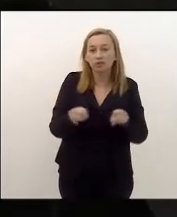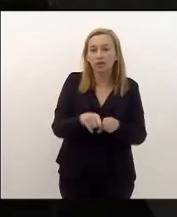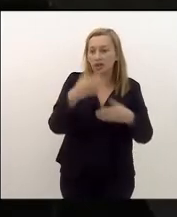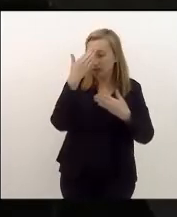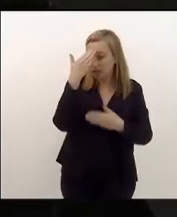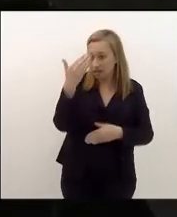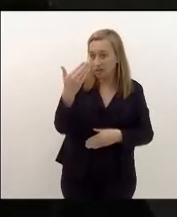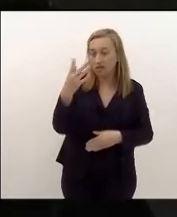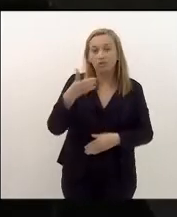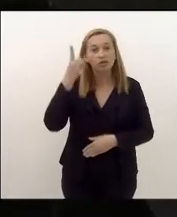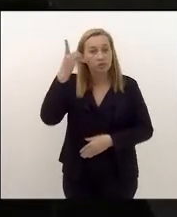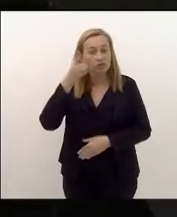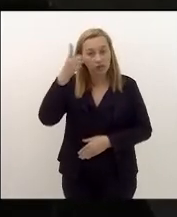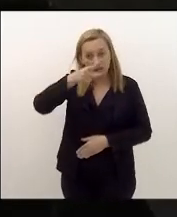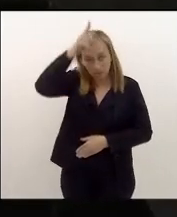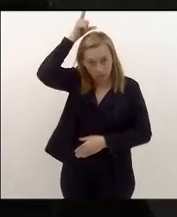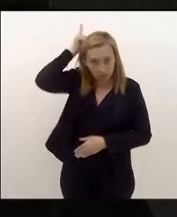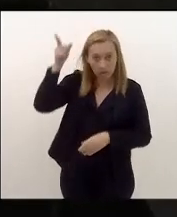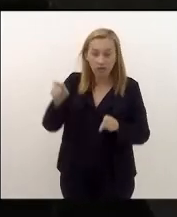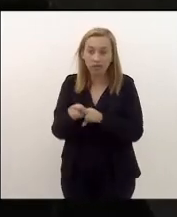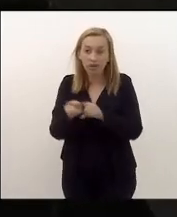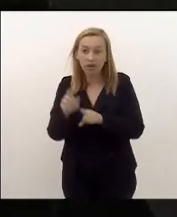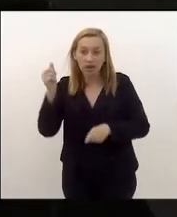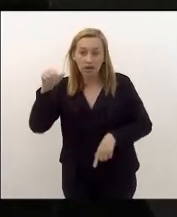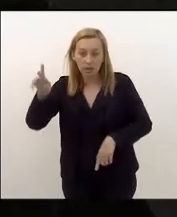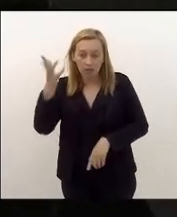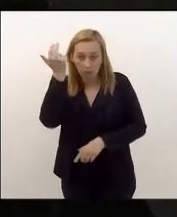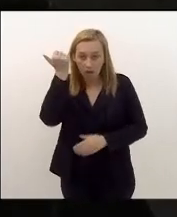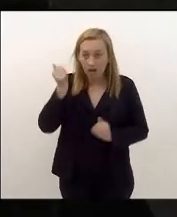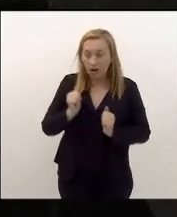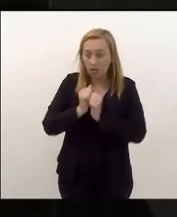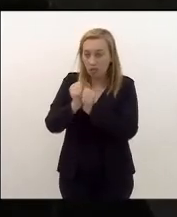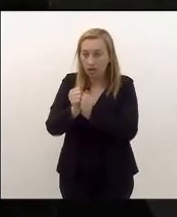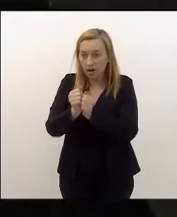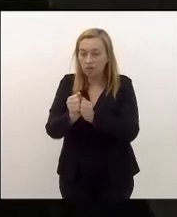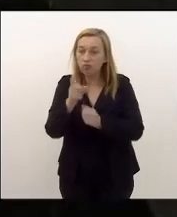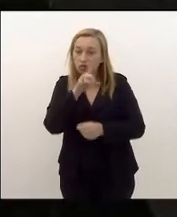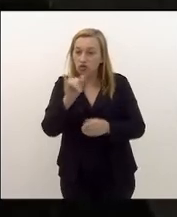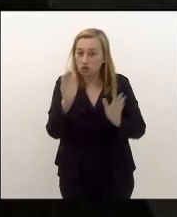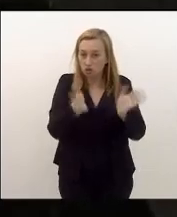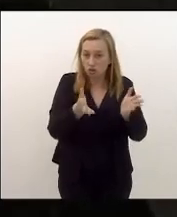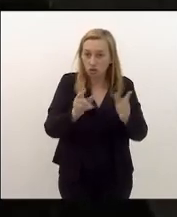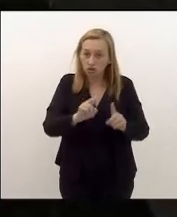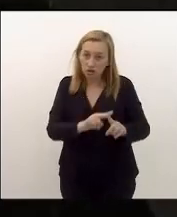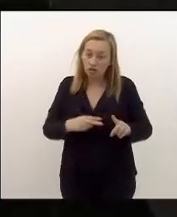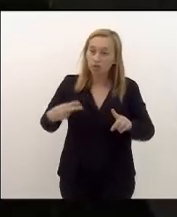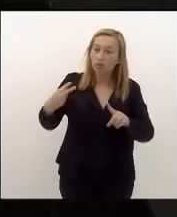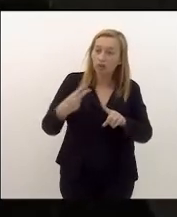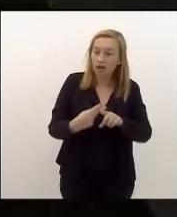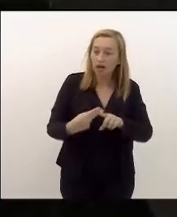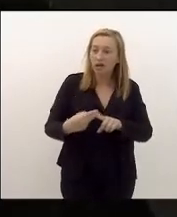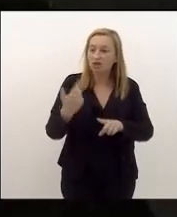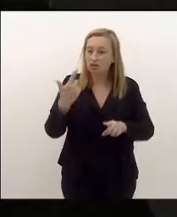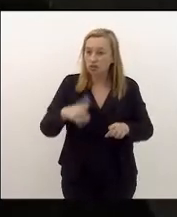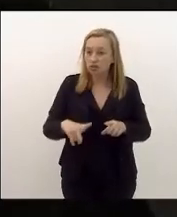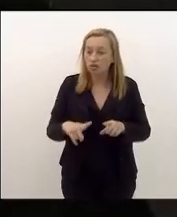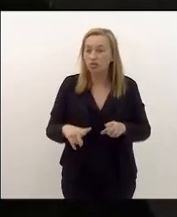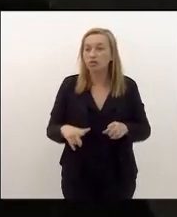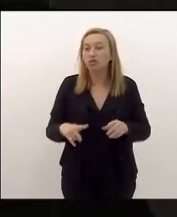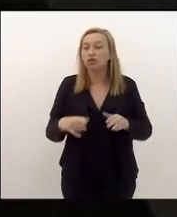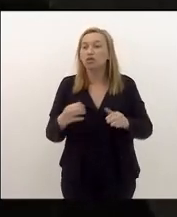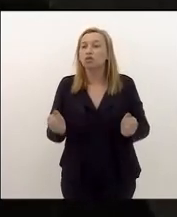deputado Luiz Paulo e à assessoria do deputado Eliomar, que nos acompanharam nessa agenda de hoje, que terá desdobramentos, seja na interlocução com a